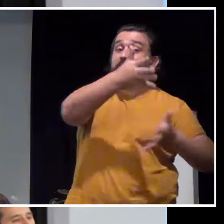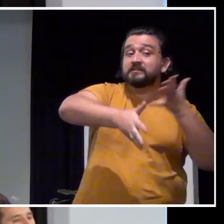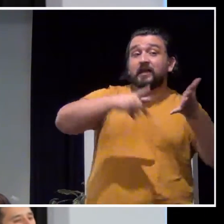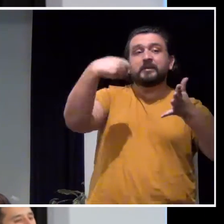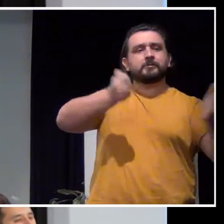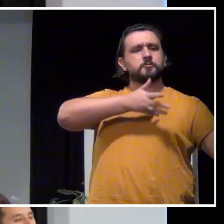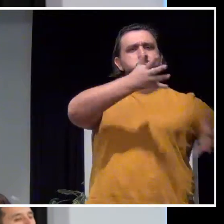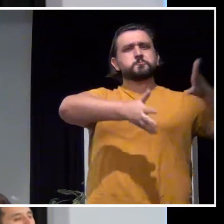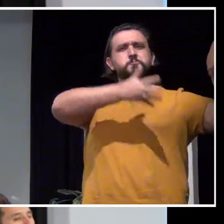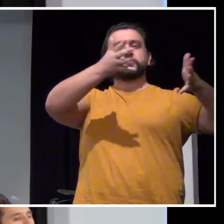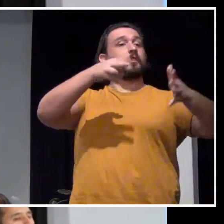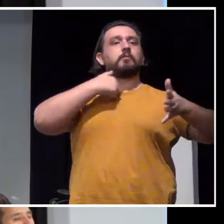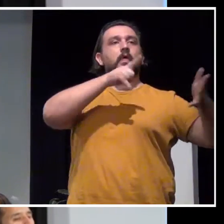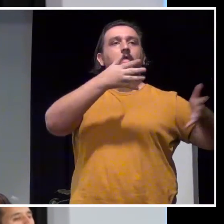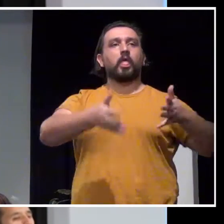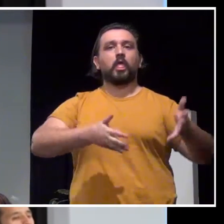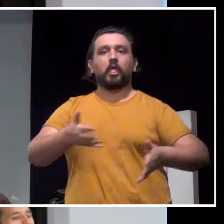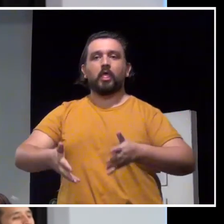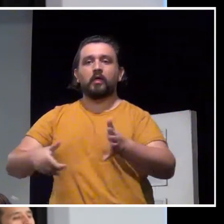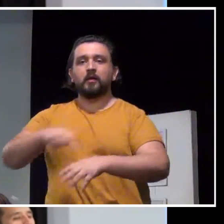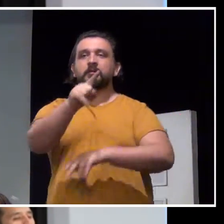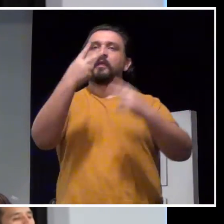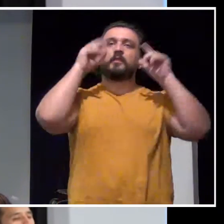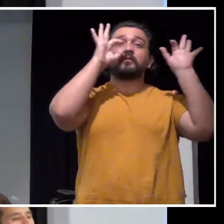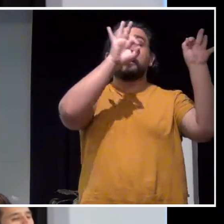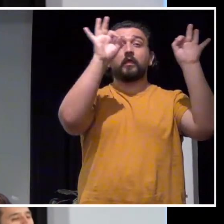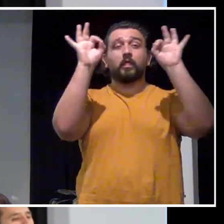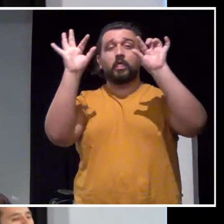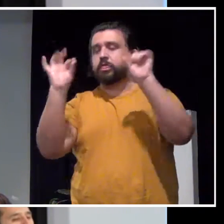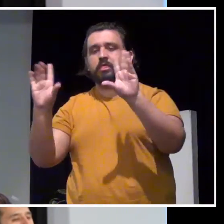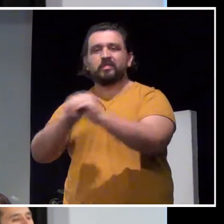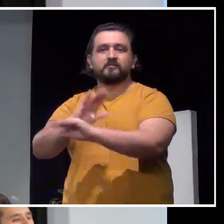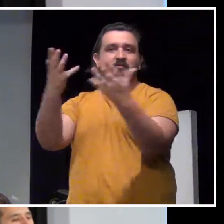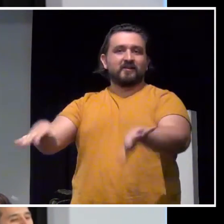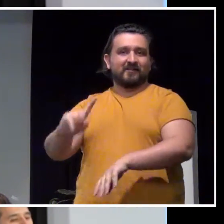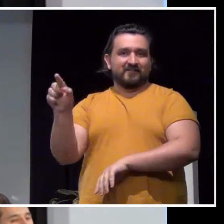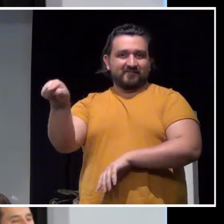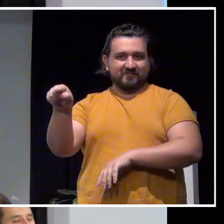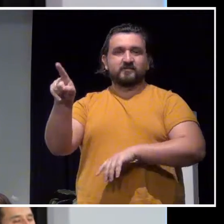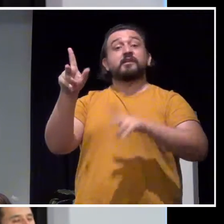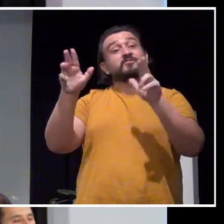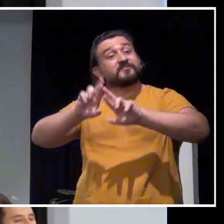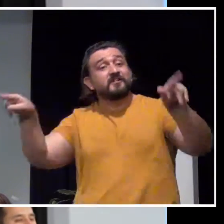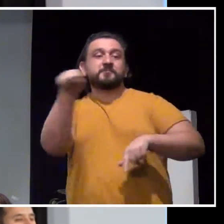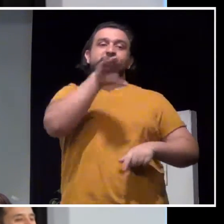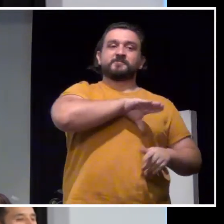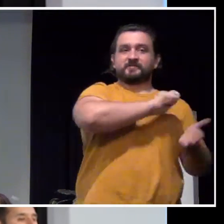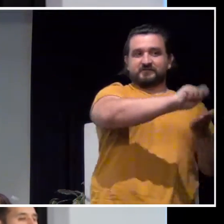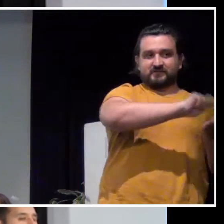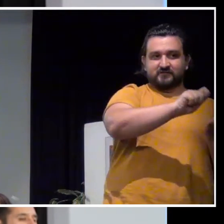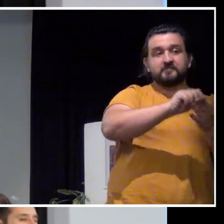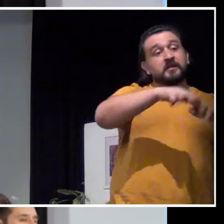outras características, diferente do português escrito. Então, eles usam muito a questão para provocar